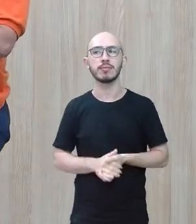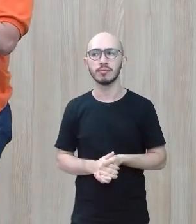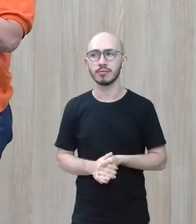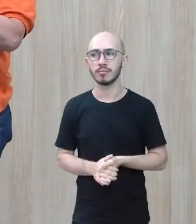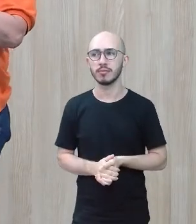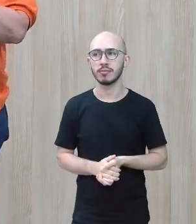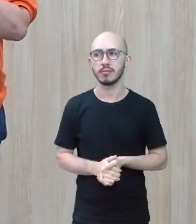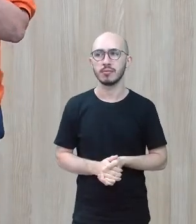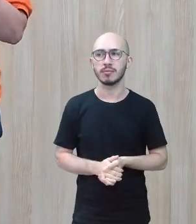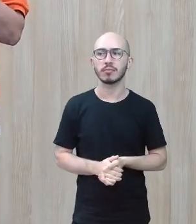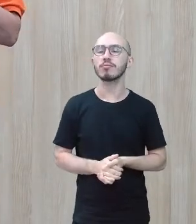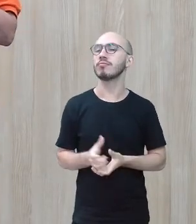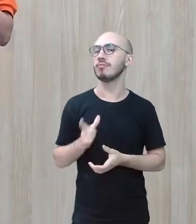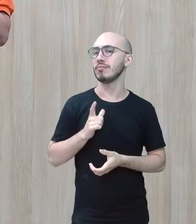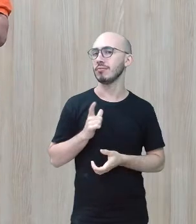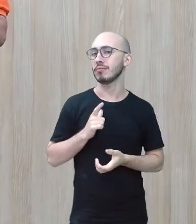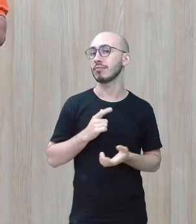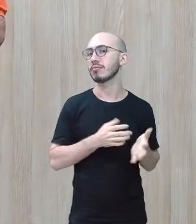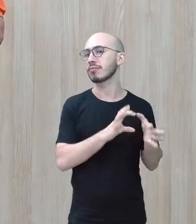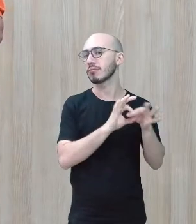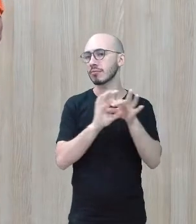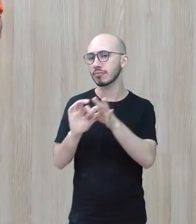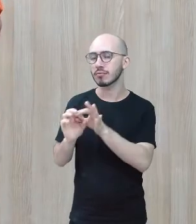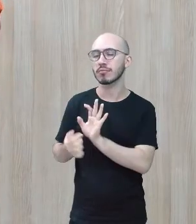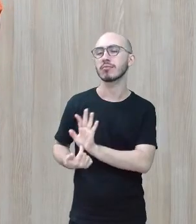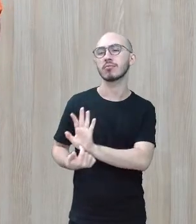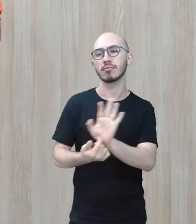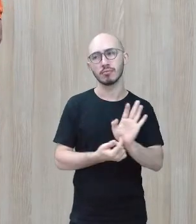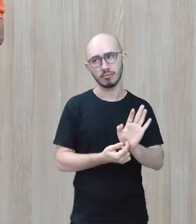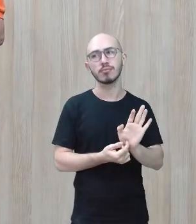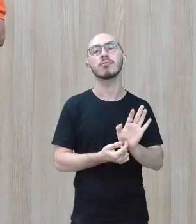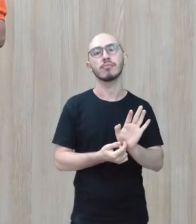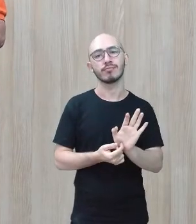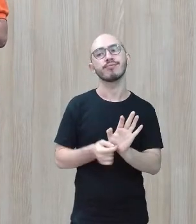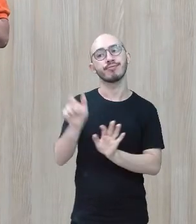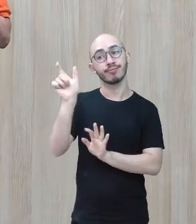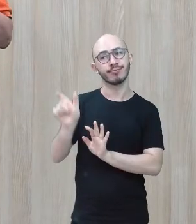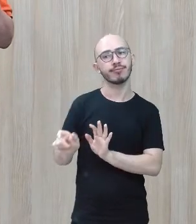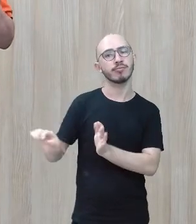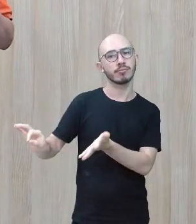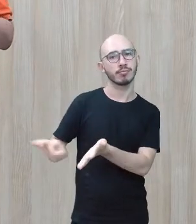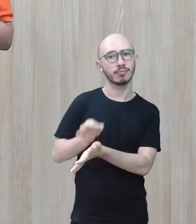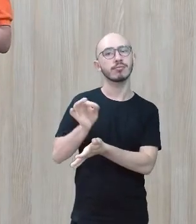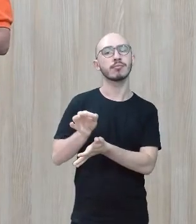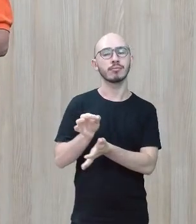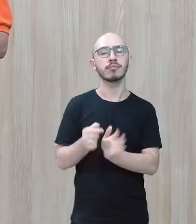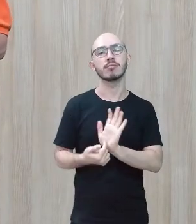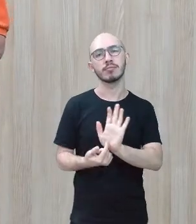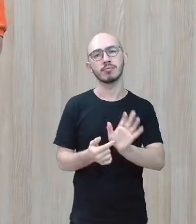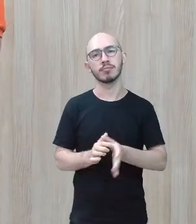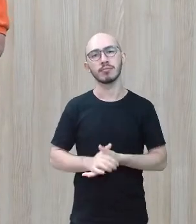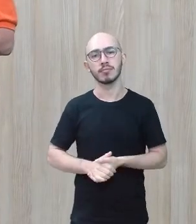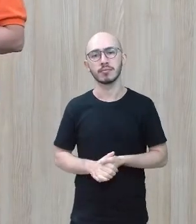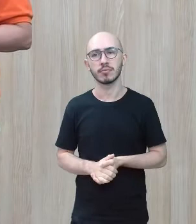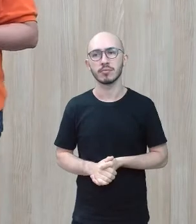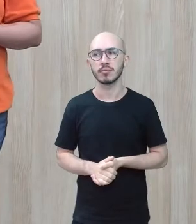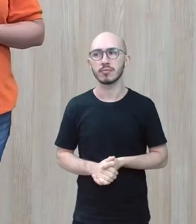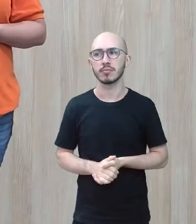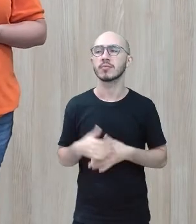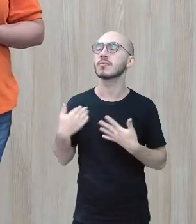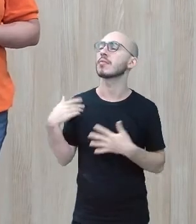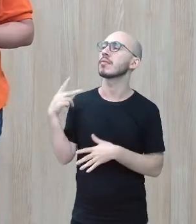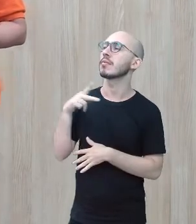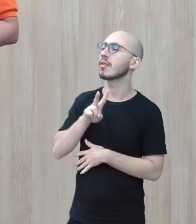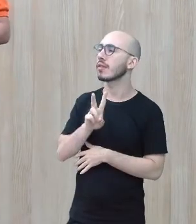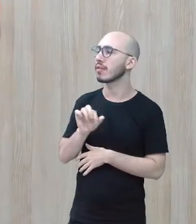todas essas situações que é passada por este autor com esta visão crítica. Professora